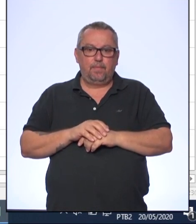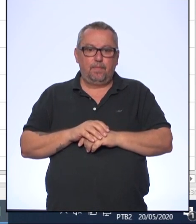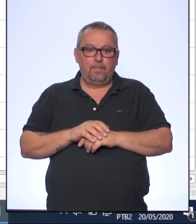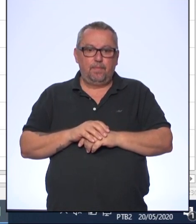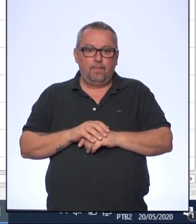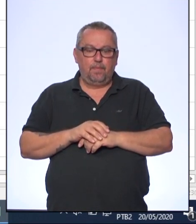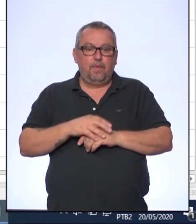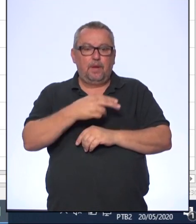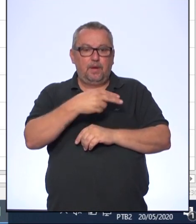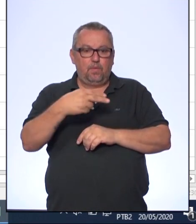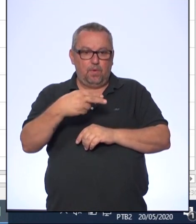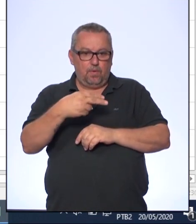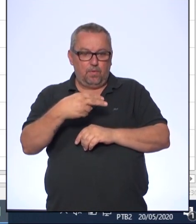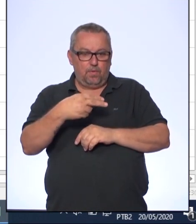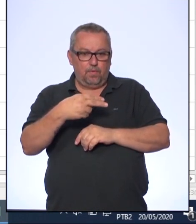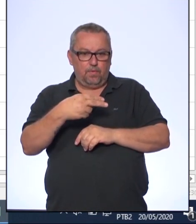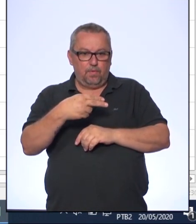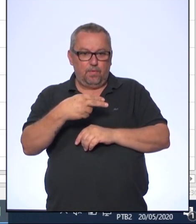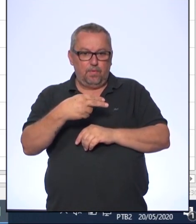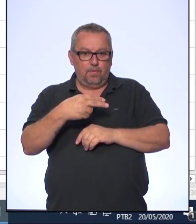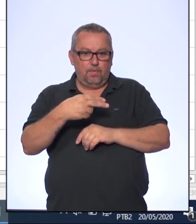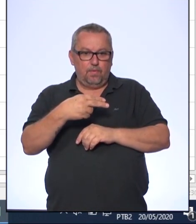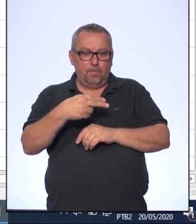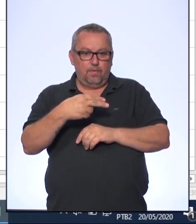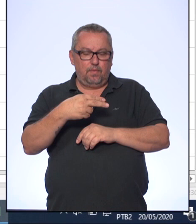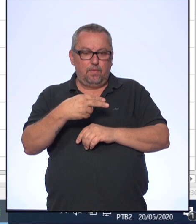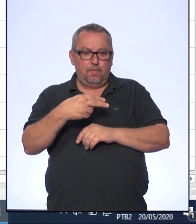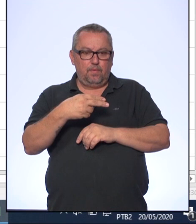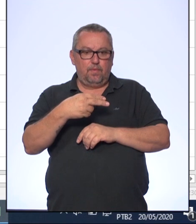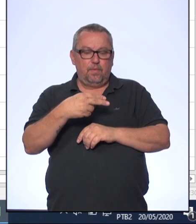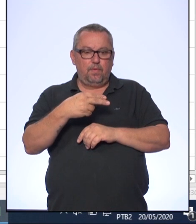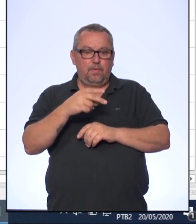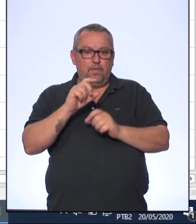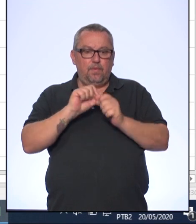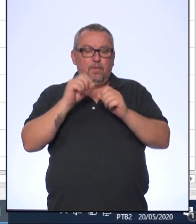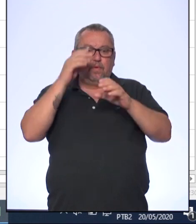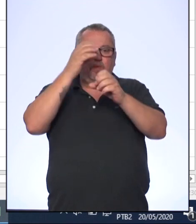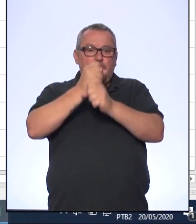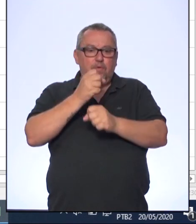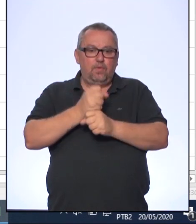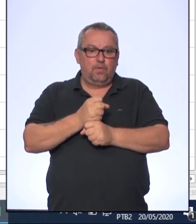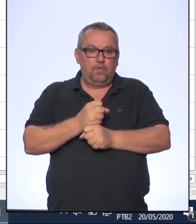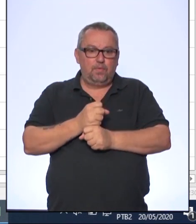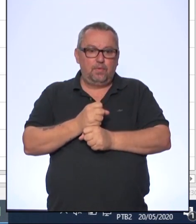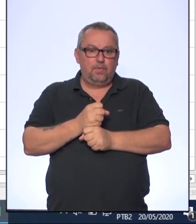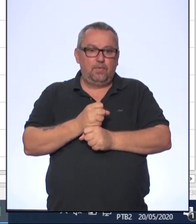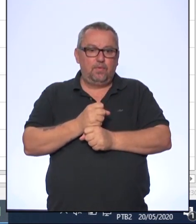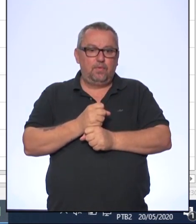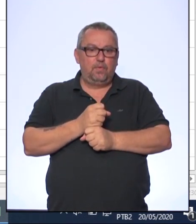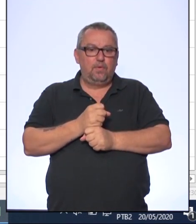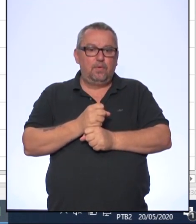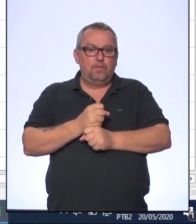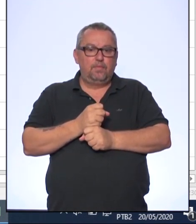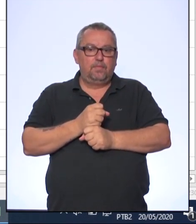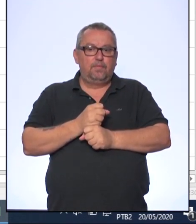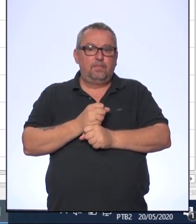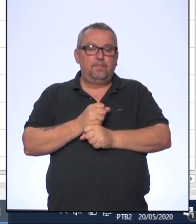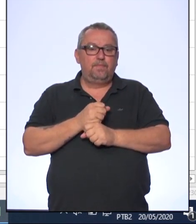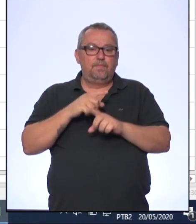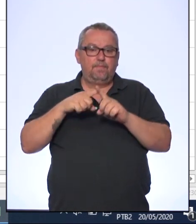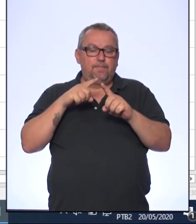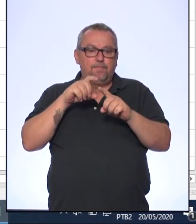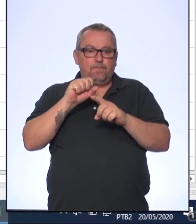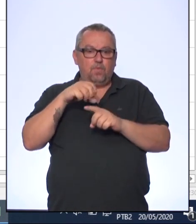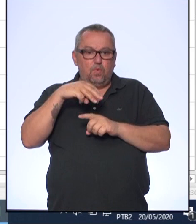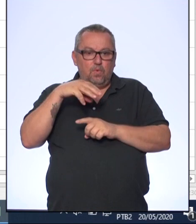põe igual, que nem eu coloquei, aí o que eu vou fazer? Eu vou fazer uma soma. Então eu escrevo soma,